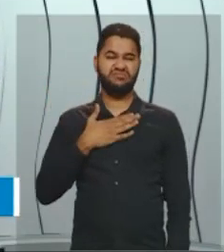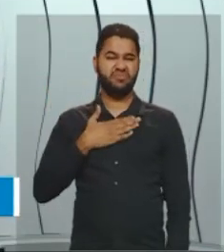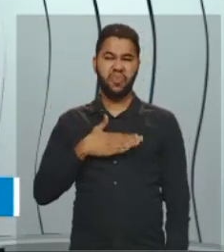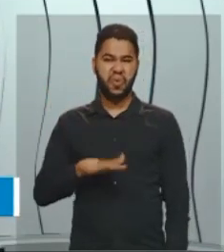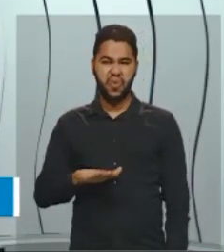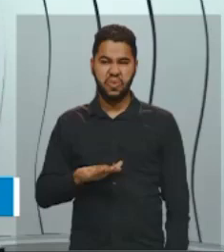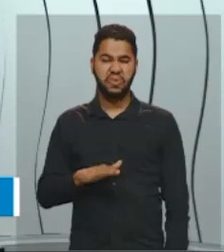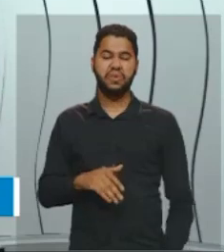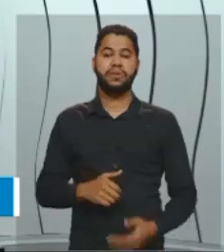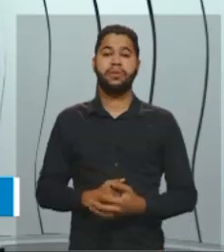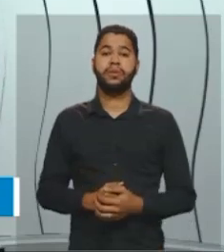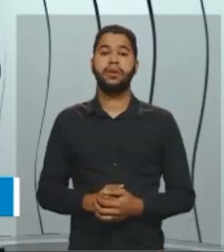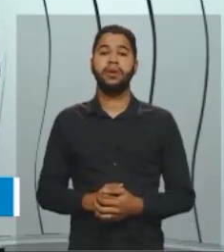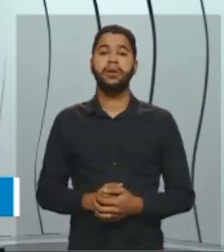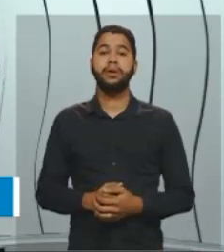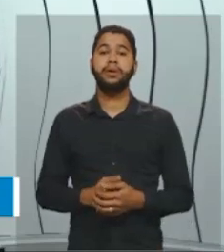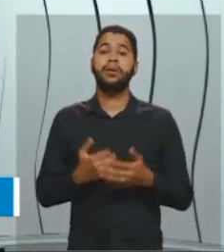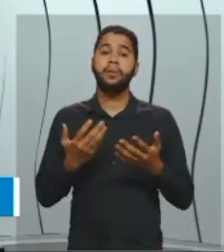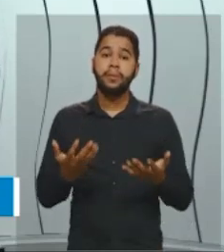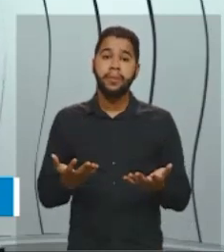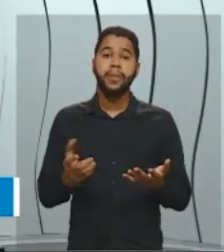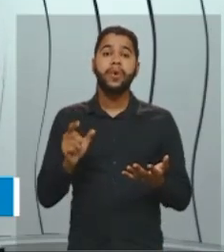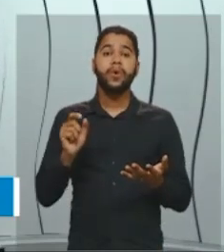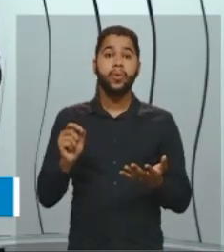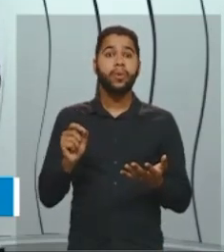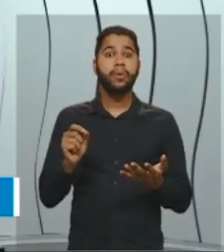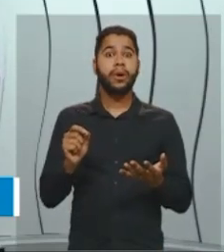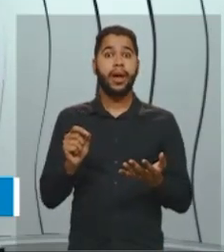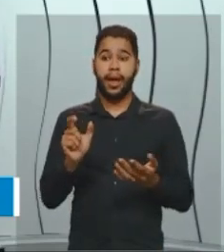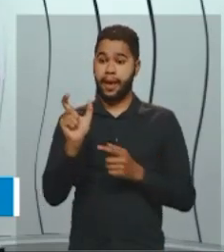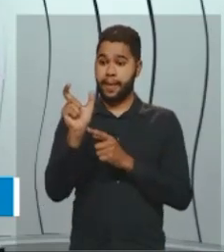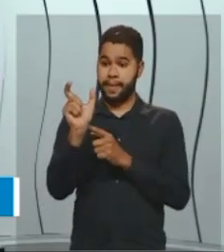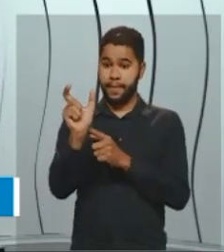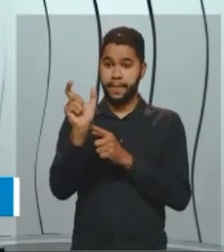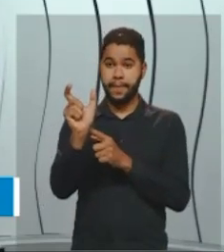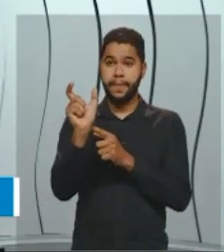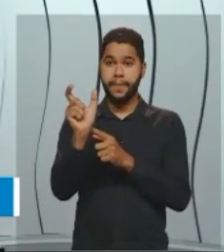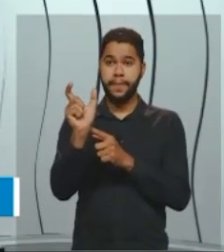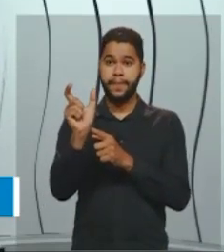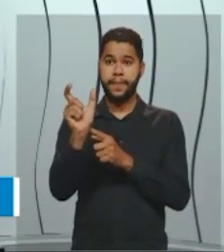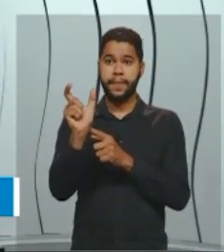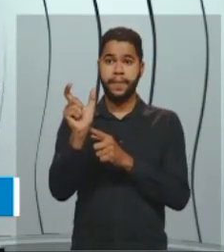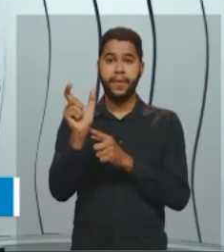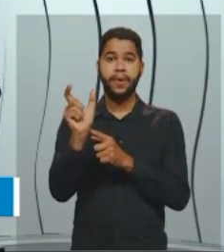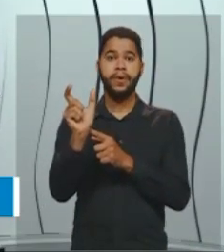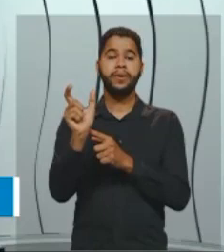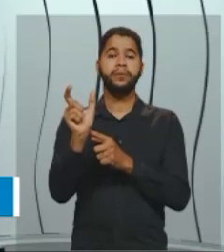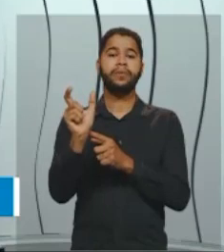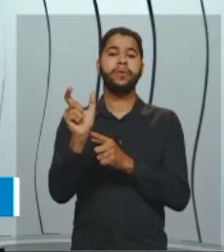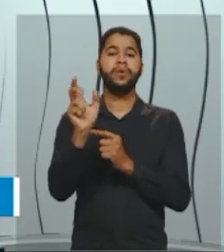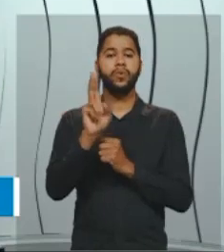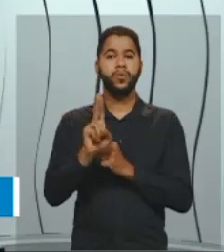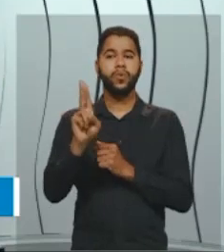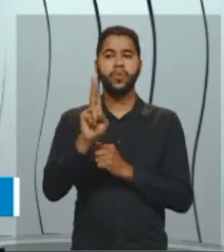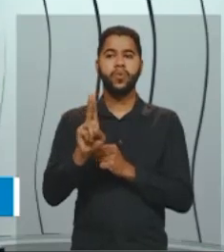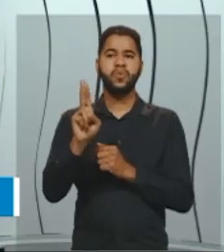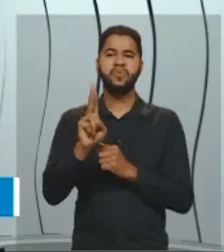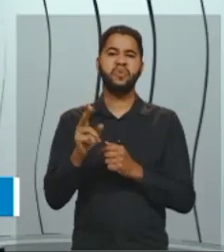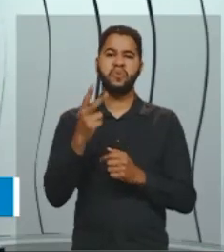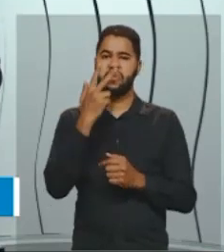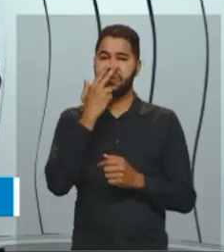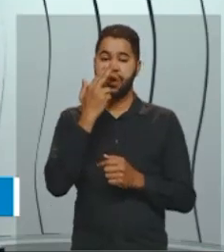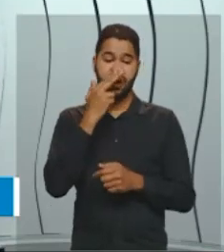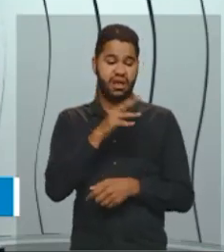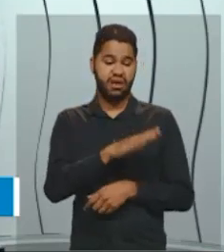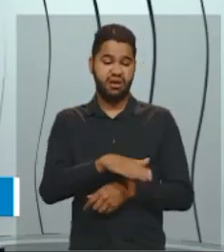desprezando, e realmente aquilo, essa palavra que ele colocou, que é os impressionistas, falava que qualquer